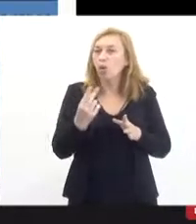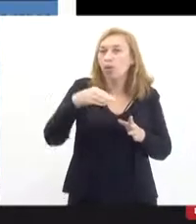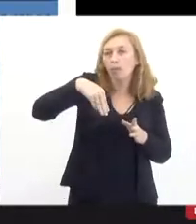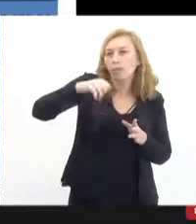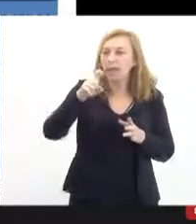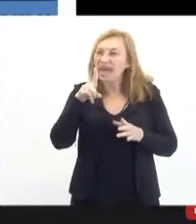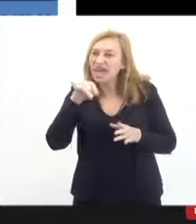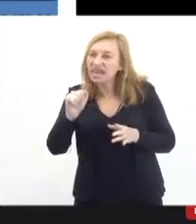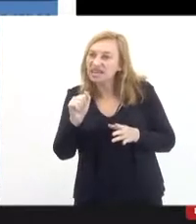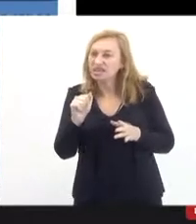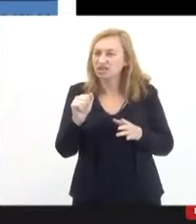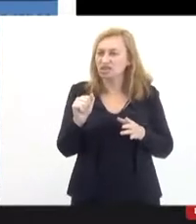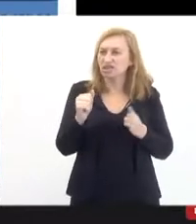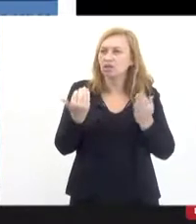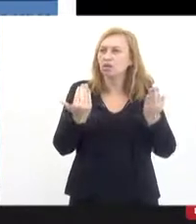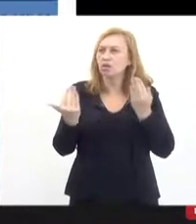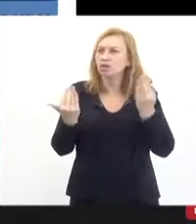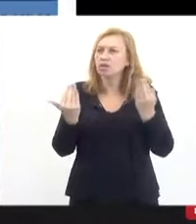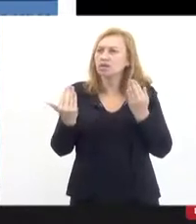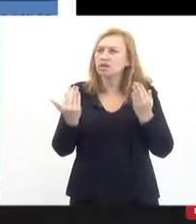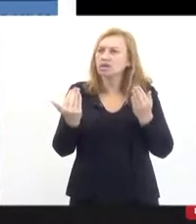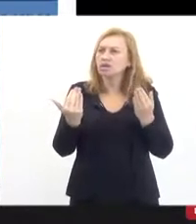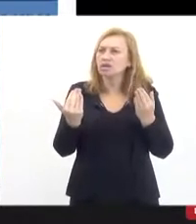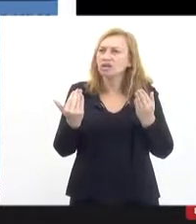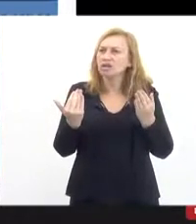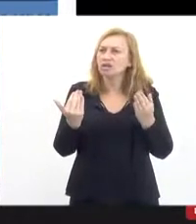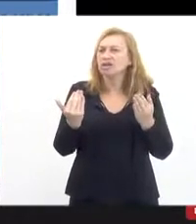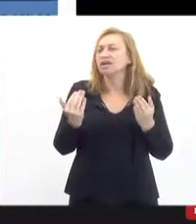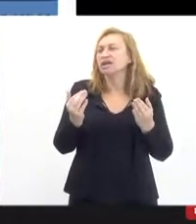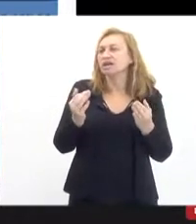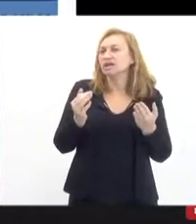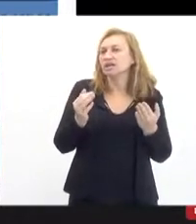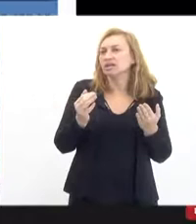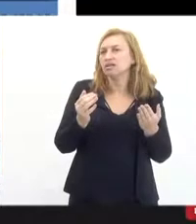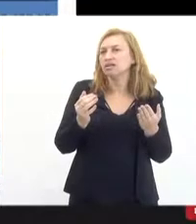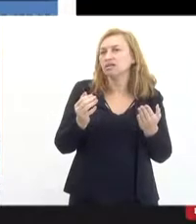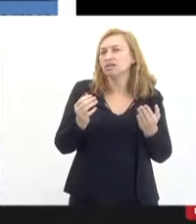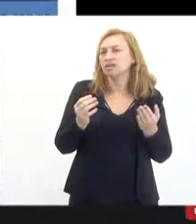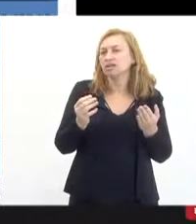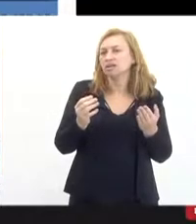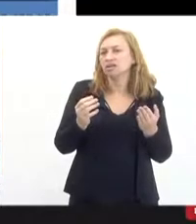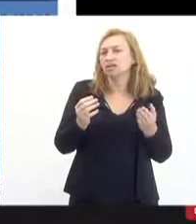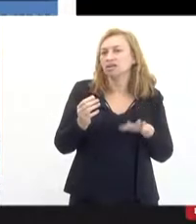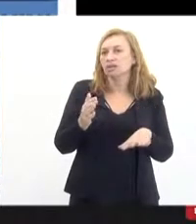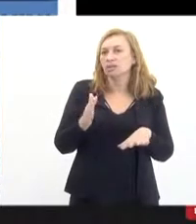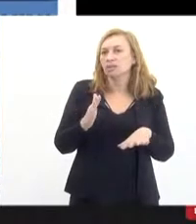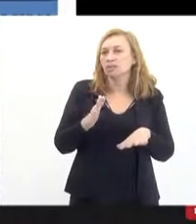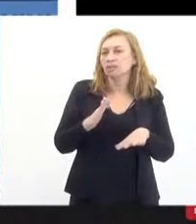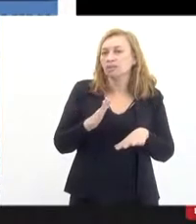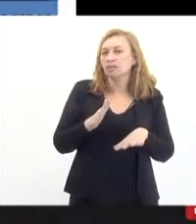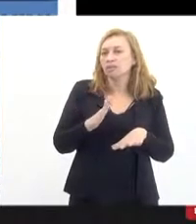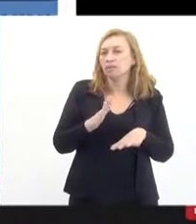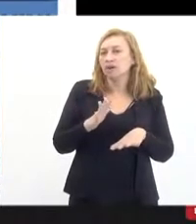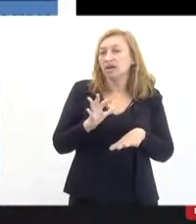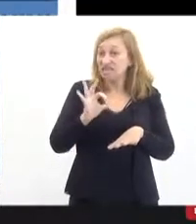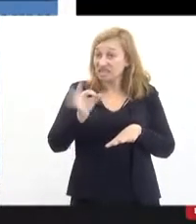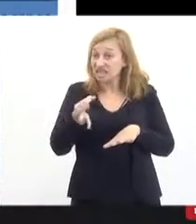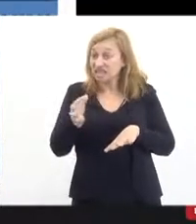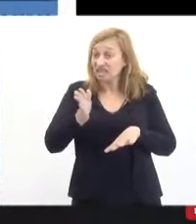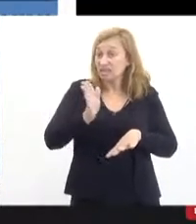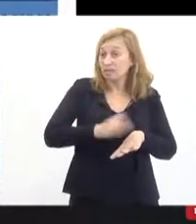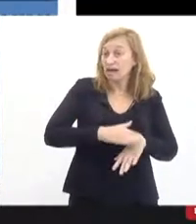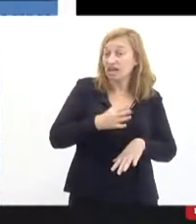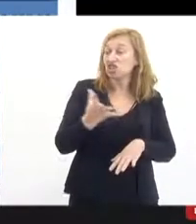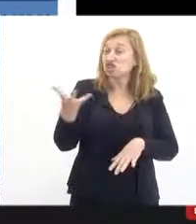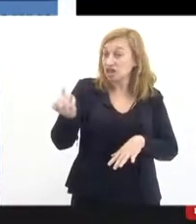eles se equiparariam à classificação de provável, né, aquele com eu tenho mais expectativa de receber esse crédito do que